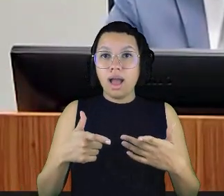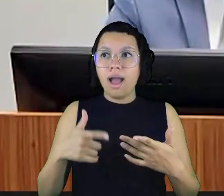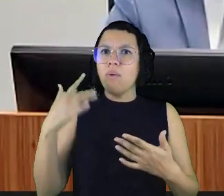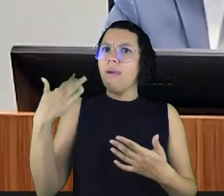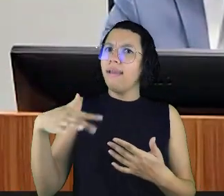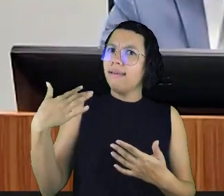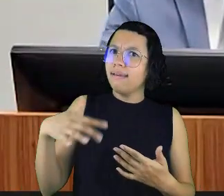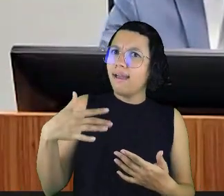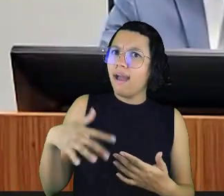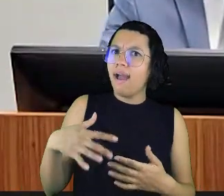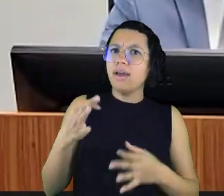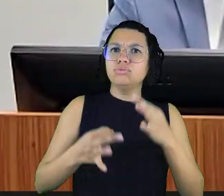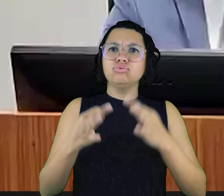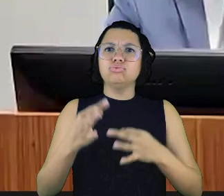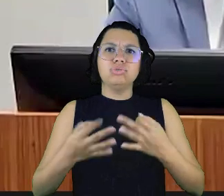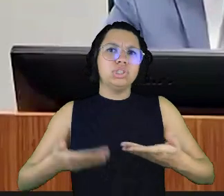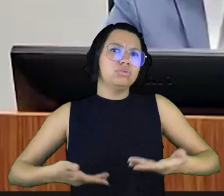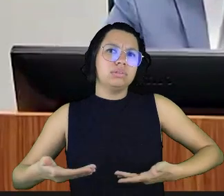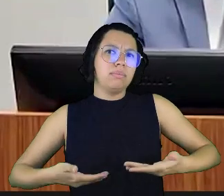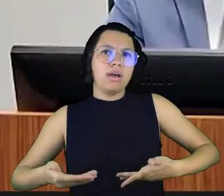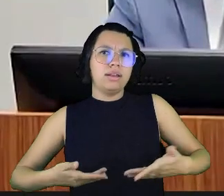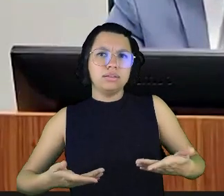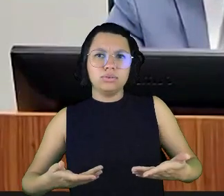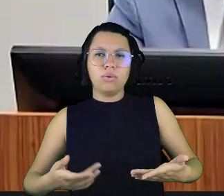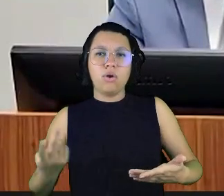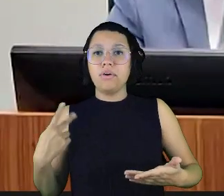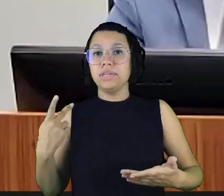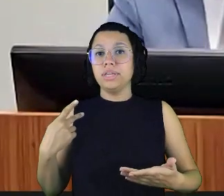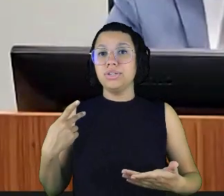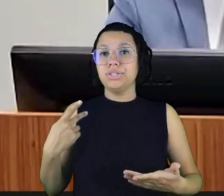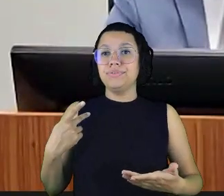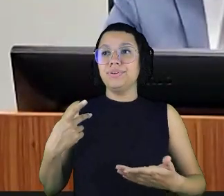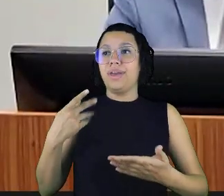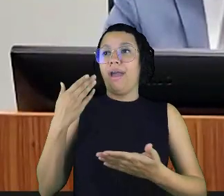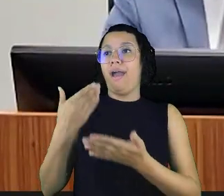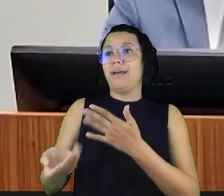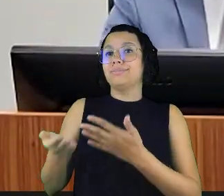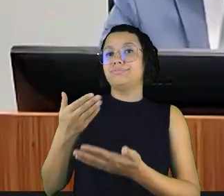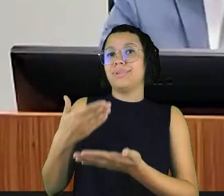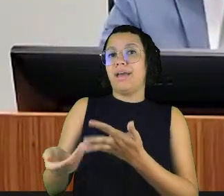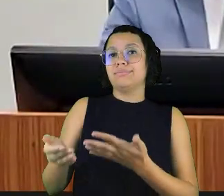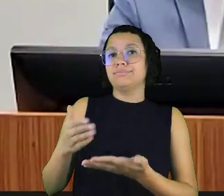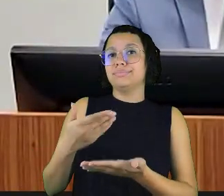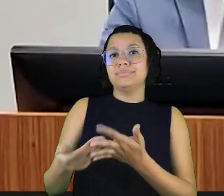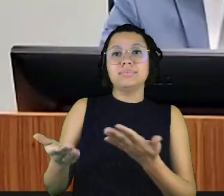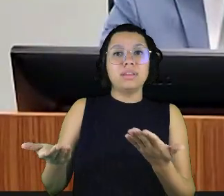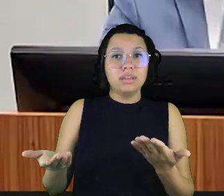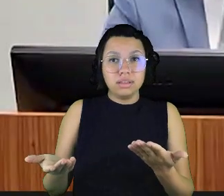do servidor. E a gente fica gastando tanto para essas